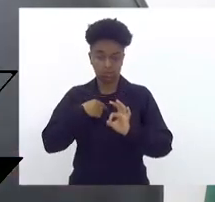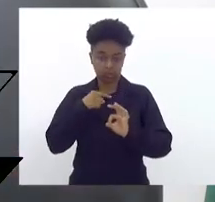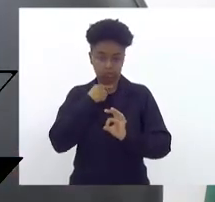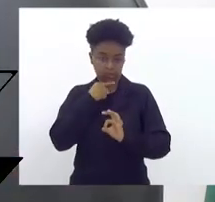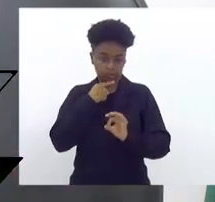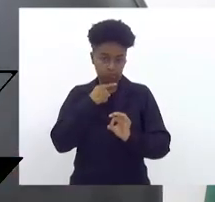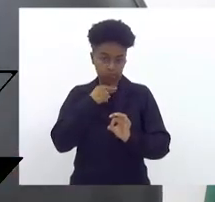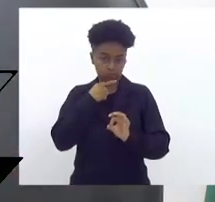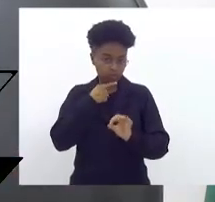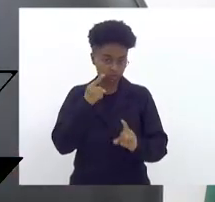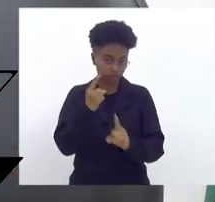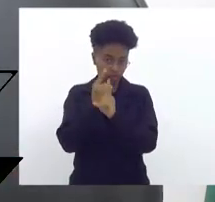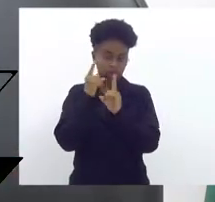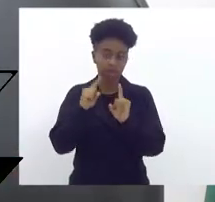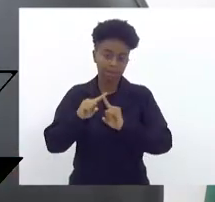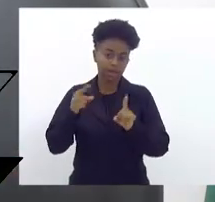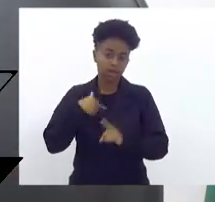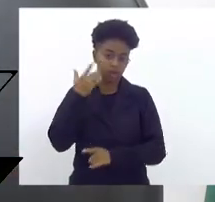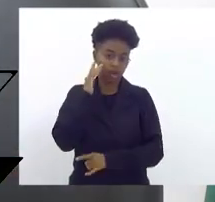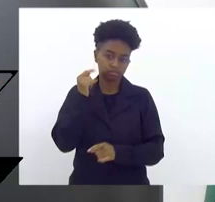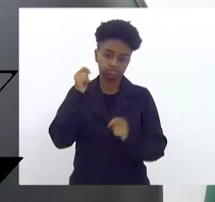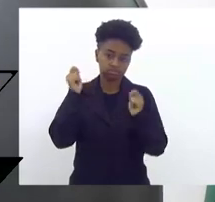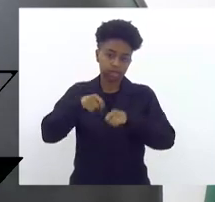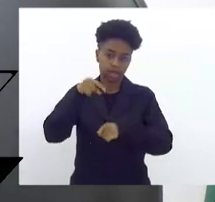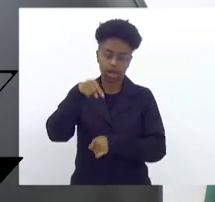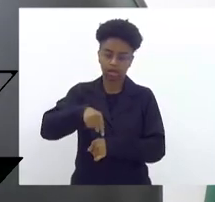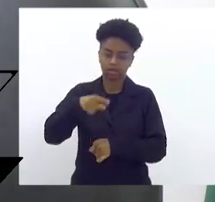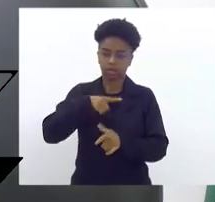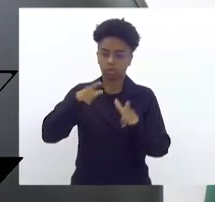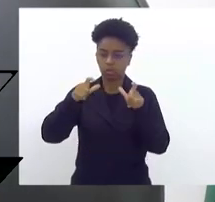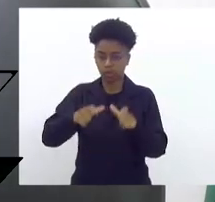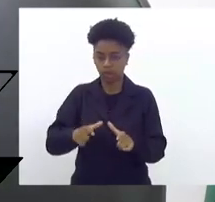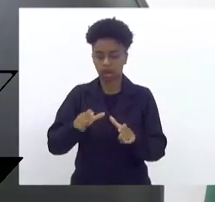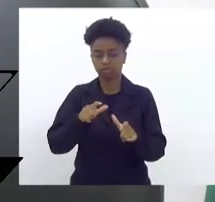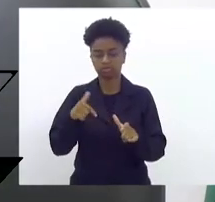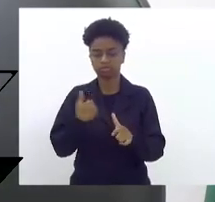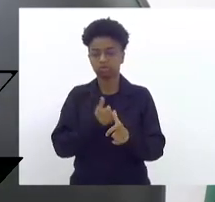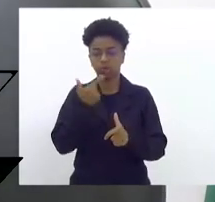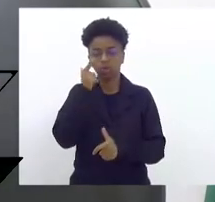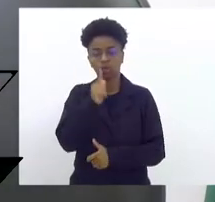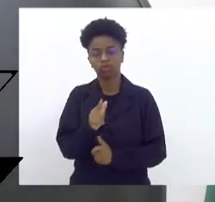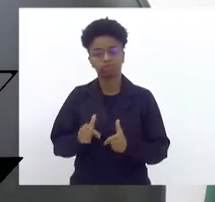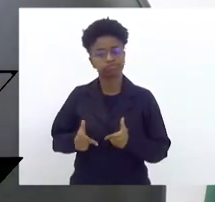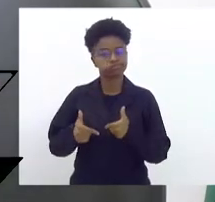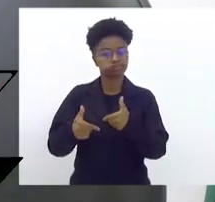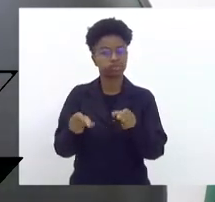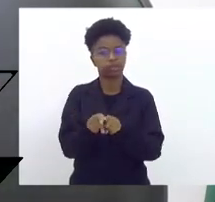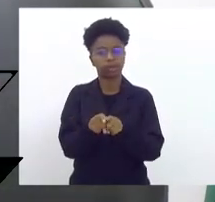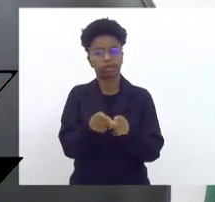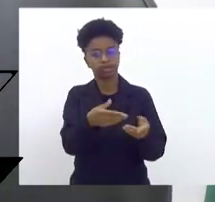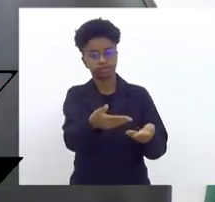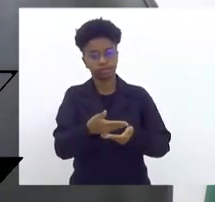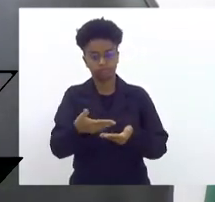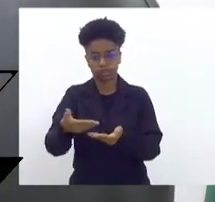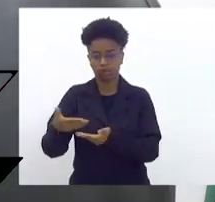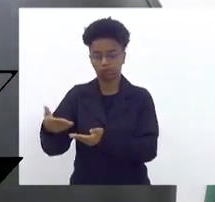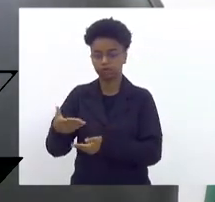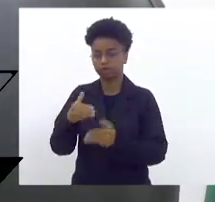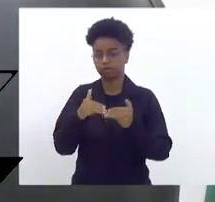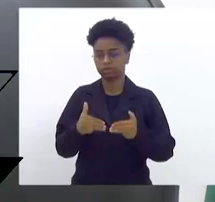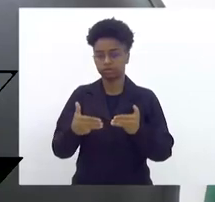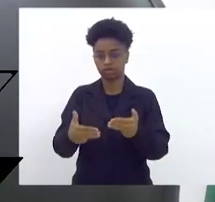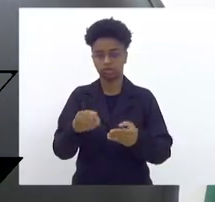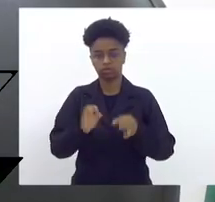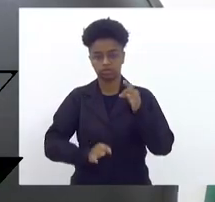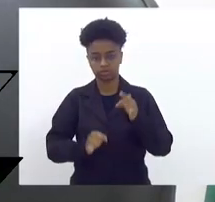acho que vacilene pode abrir aqui um espaço né para que a gente possa fazer também um convite à escuta para o Ministério da